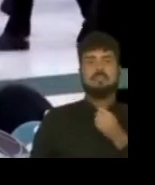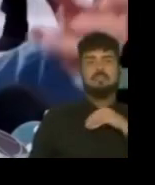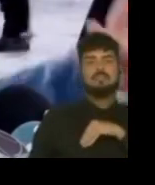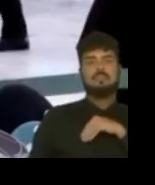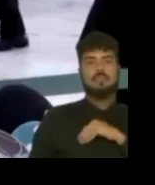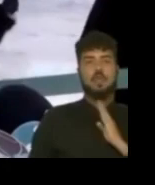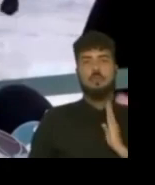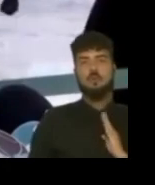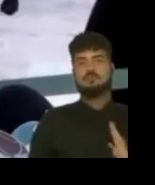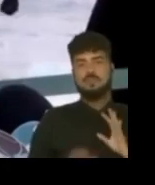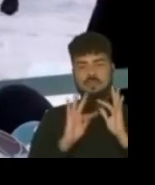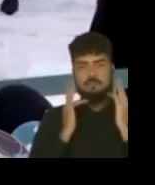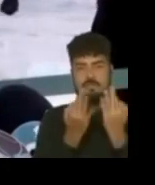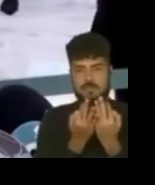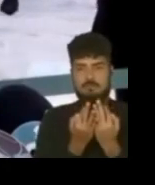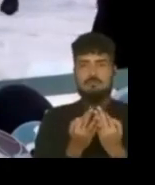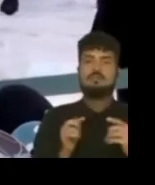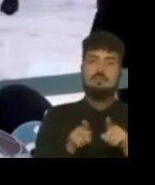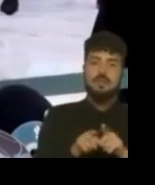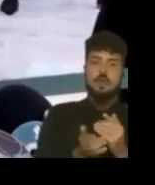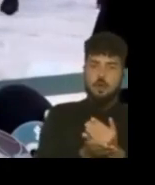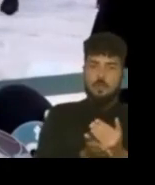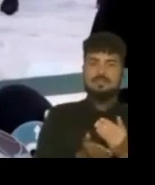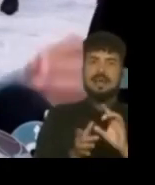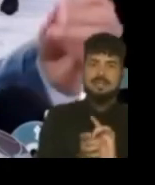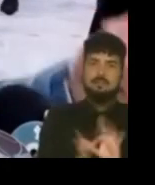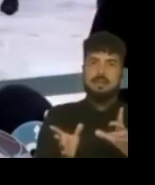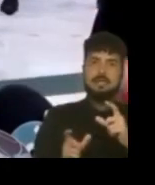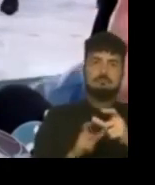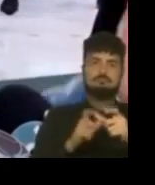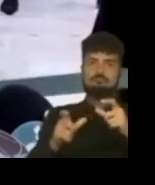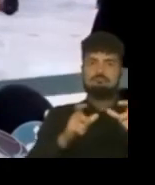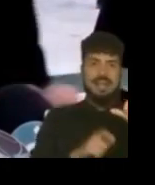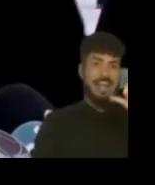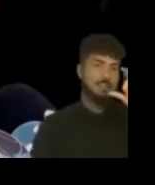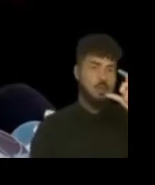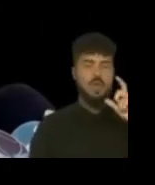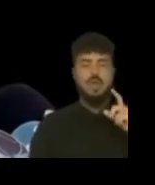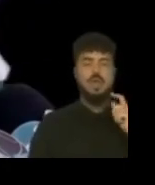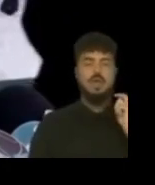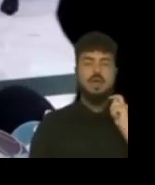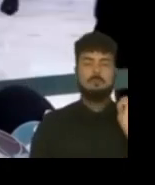já iniciar a liberação dos cartões com o